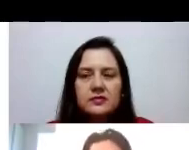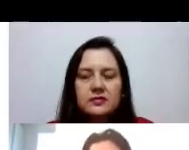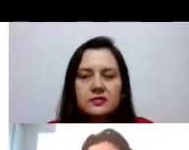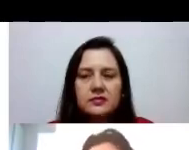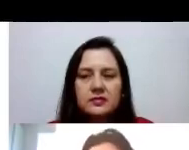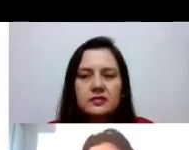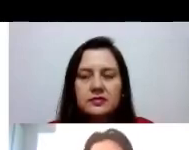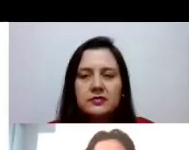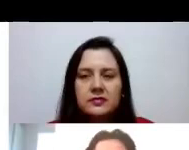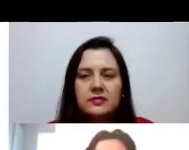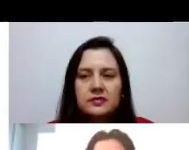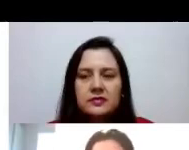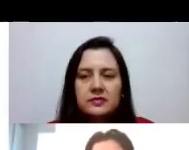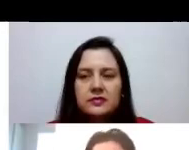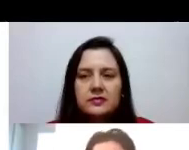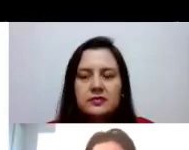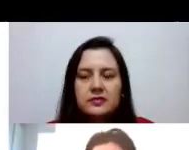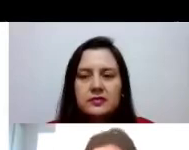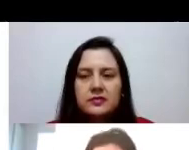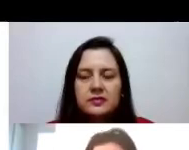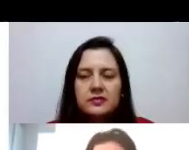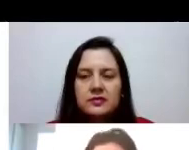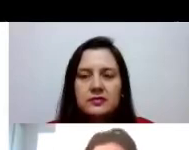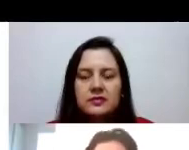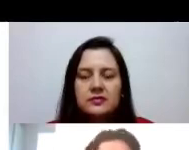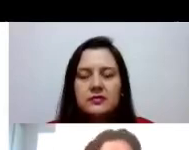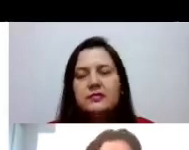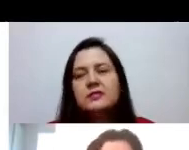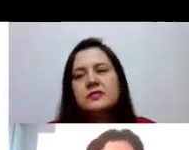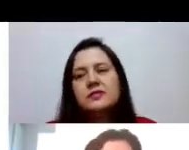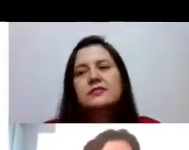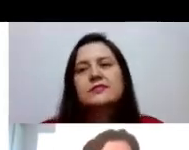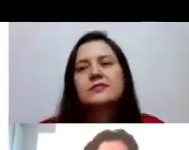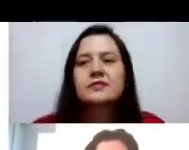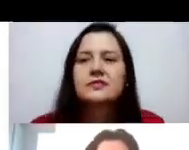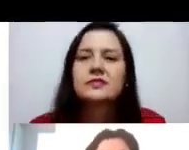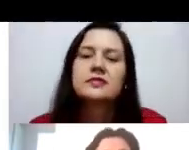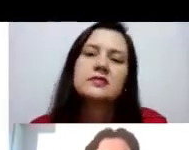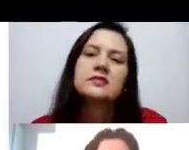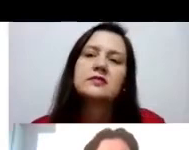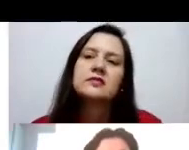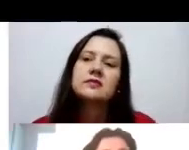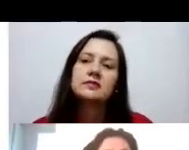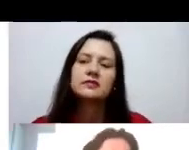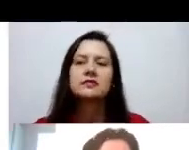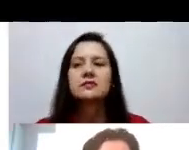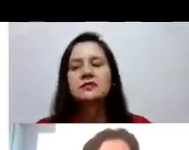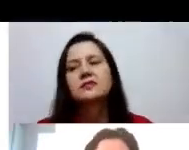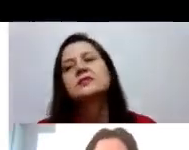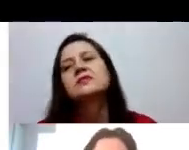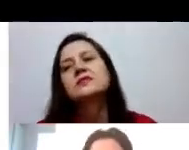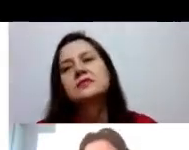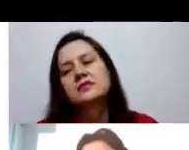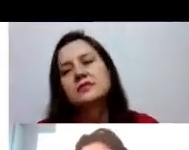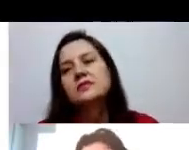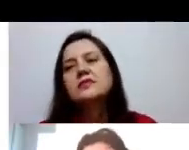vou contratar você. Você perdeu a vaga do concurso que você prestou, tá? Se ela for na justiça e provar que ela não tem um RG, não